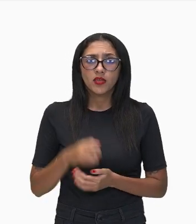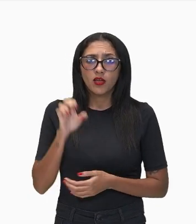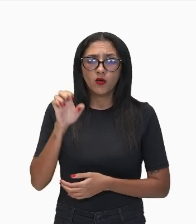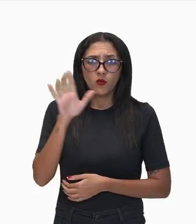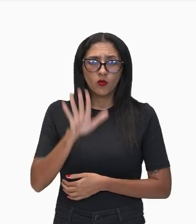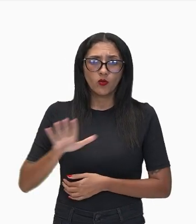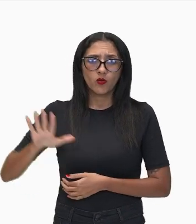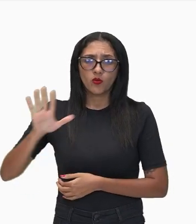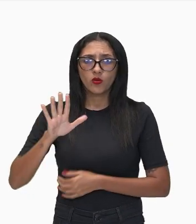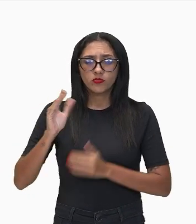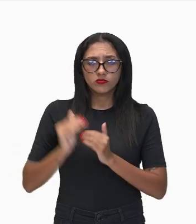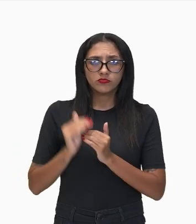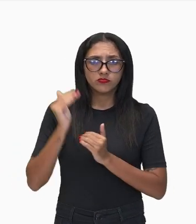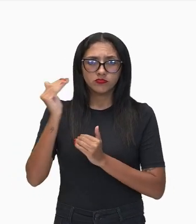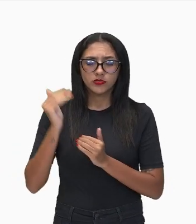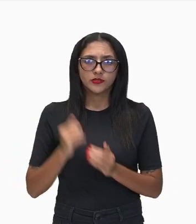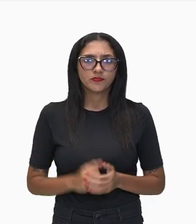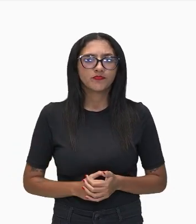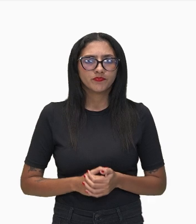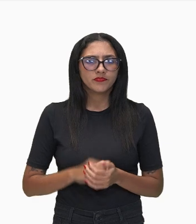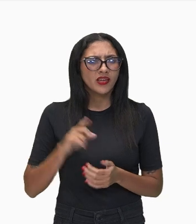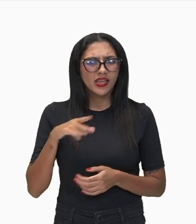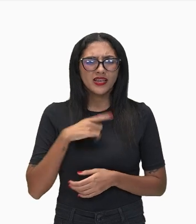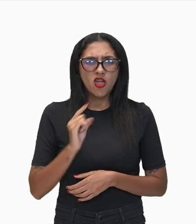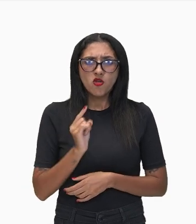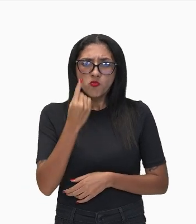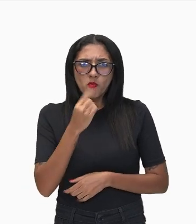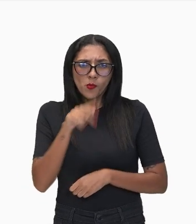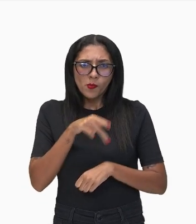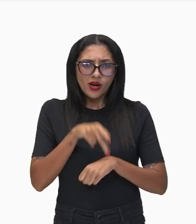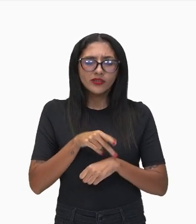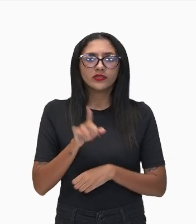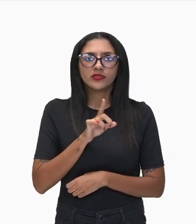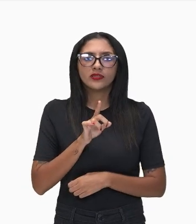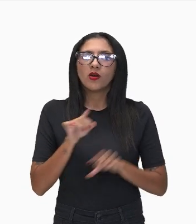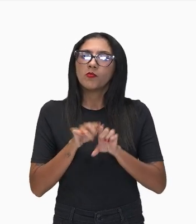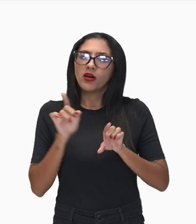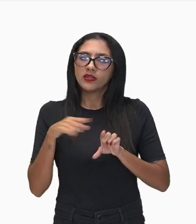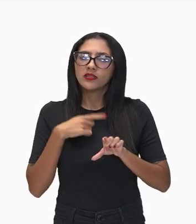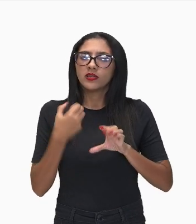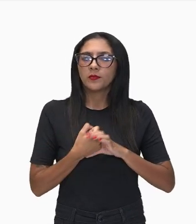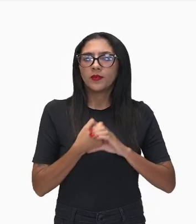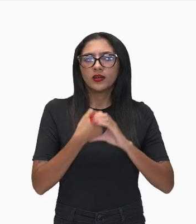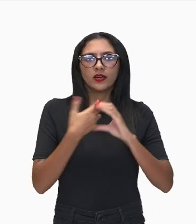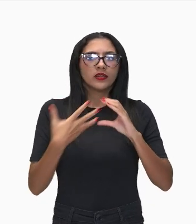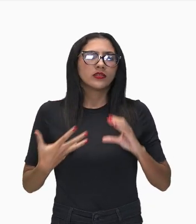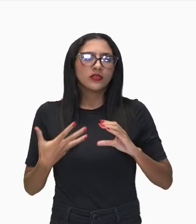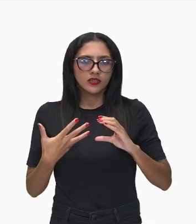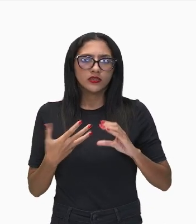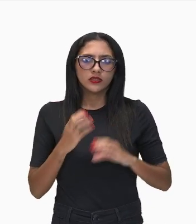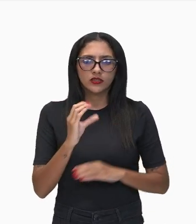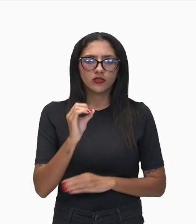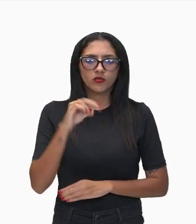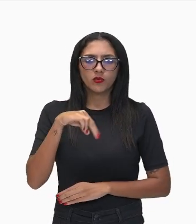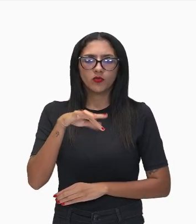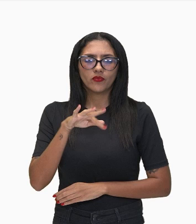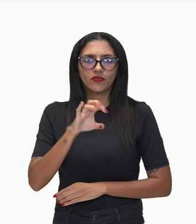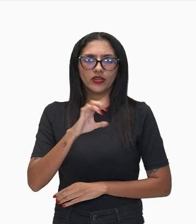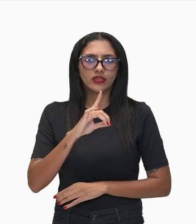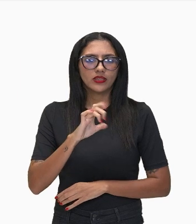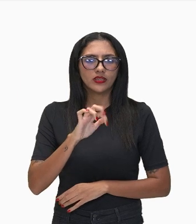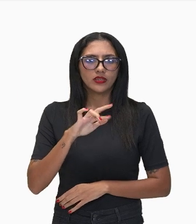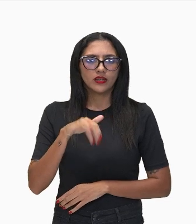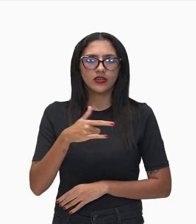apesar de não ser um país, né, mas aí ela tem essa característica de confederação. E aí